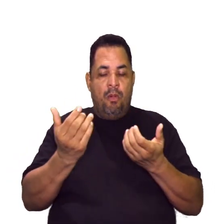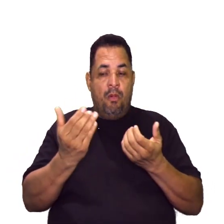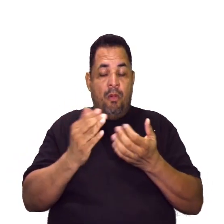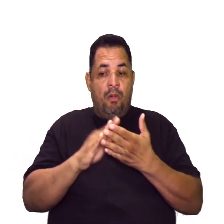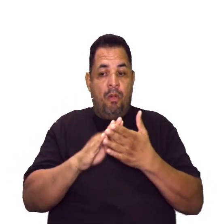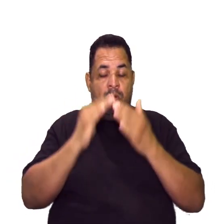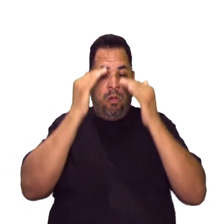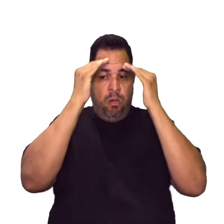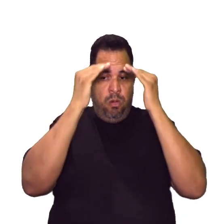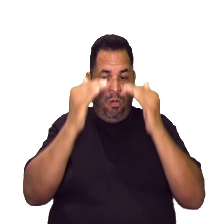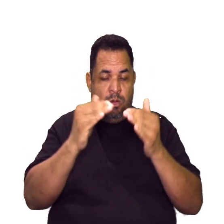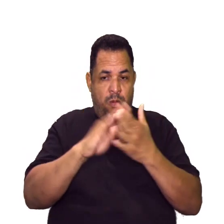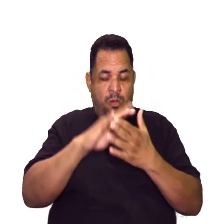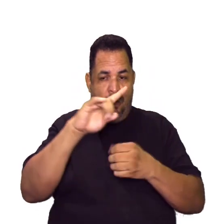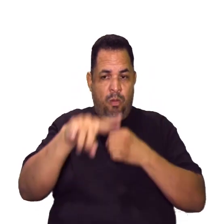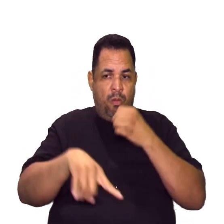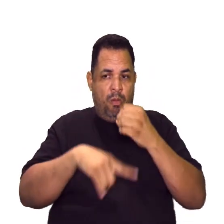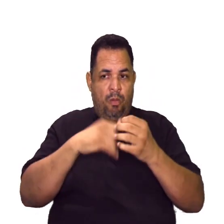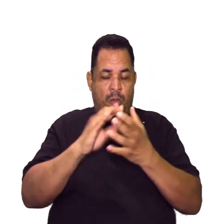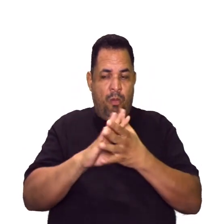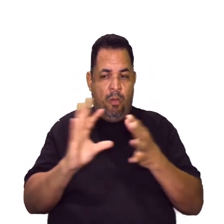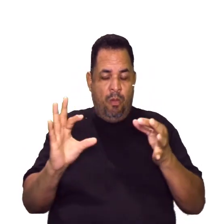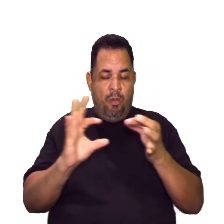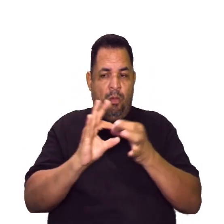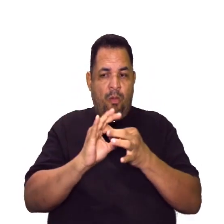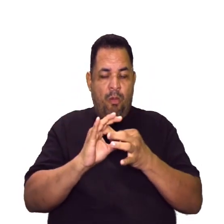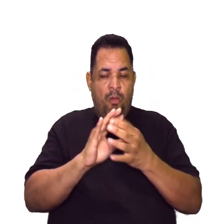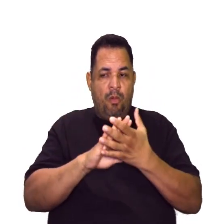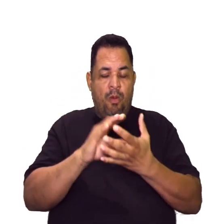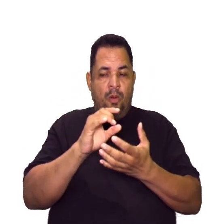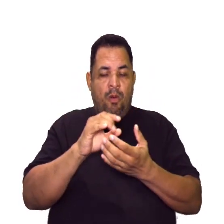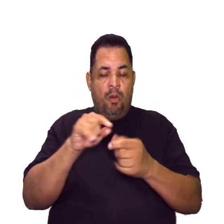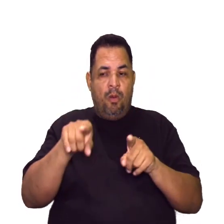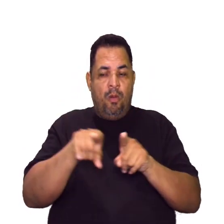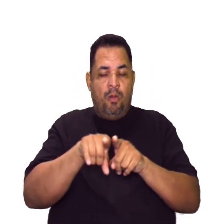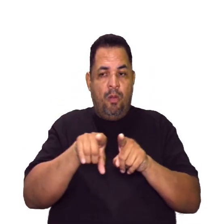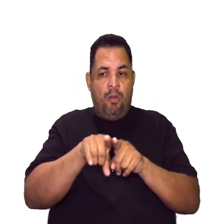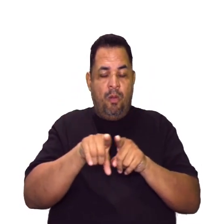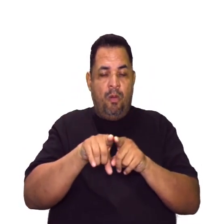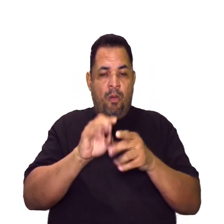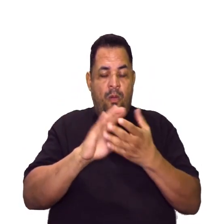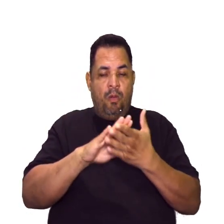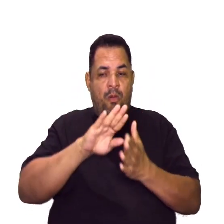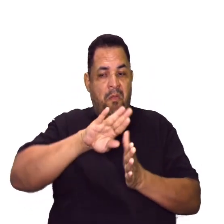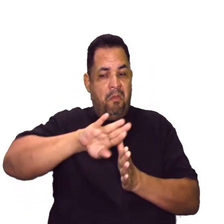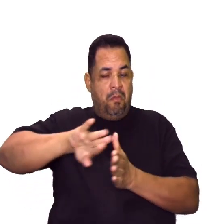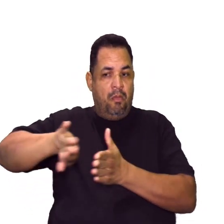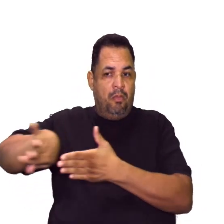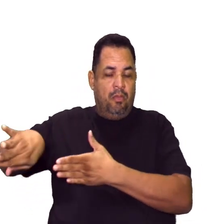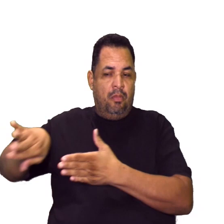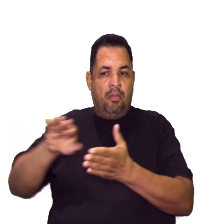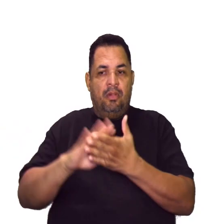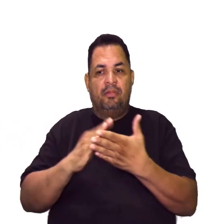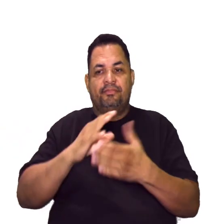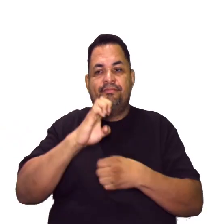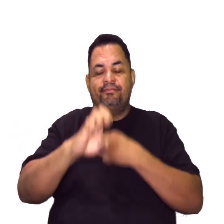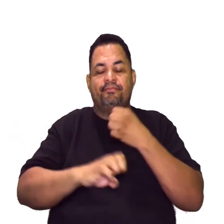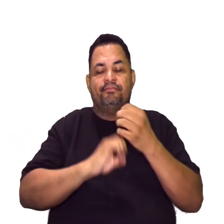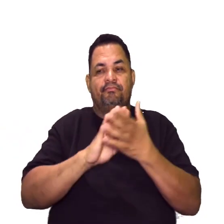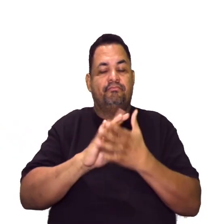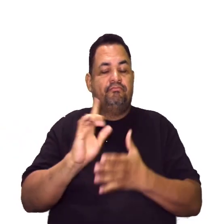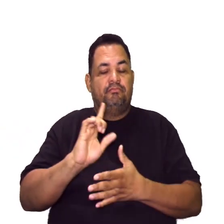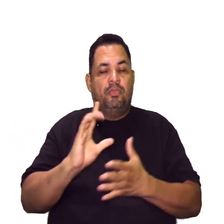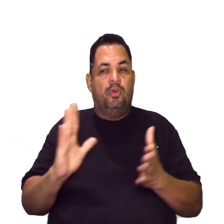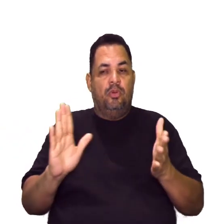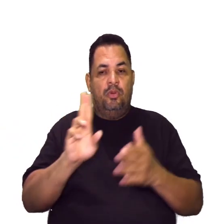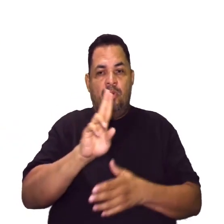vamos considerar apenas os átomos unidos ao redor do átomo central e ignoramos, portanto, os elétrons que não são usados